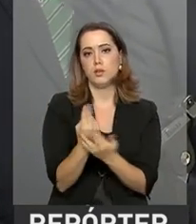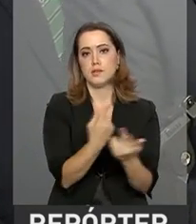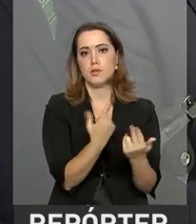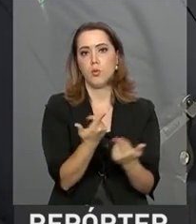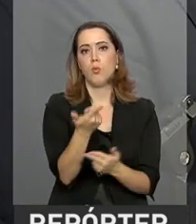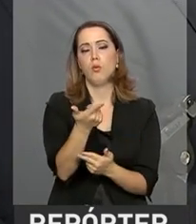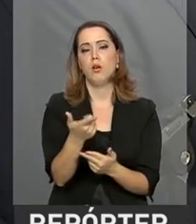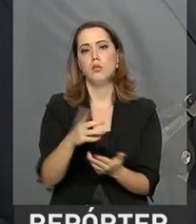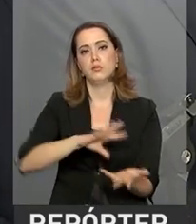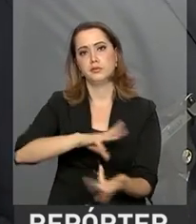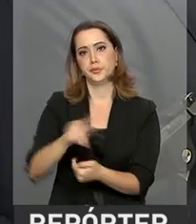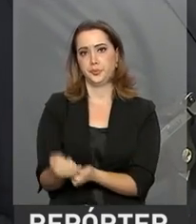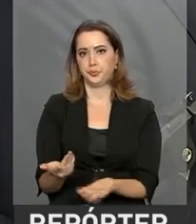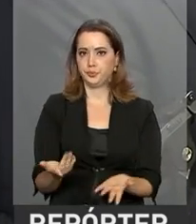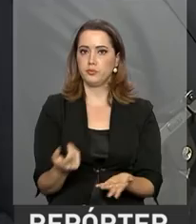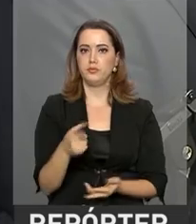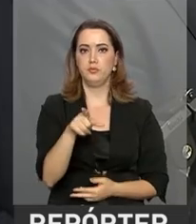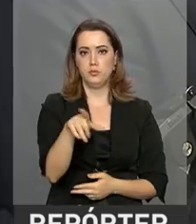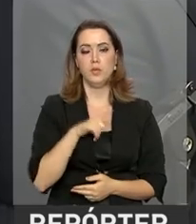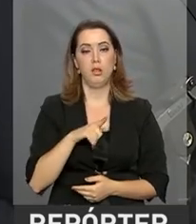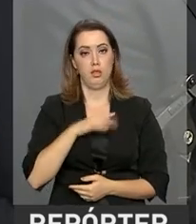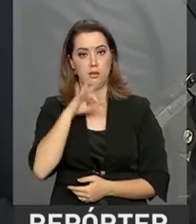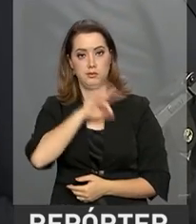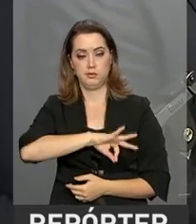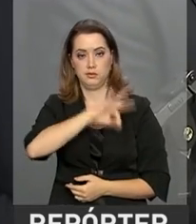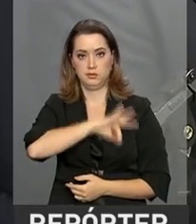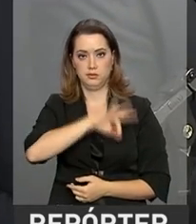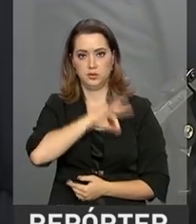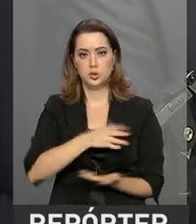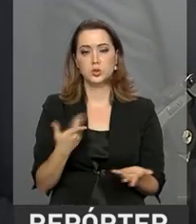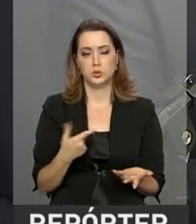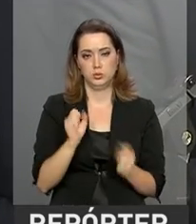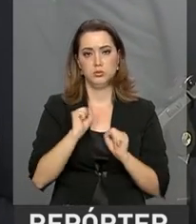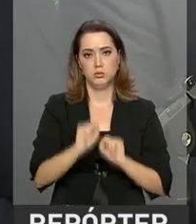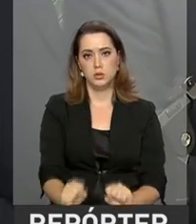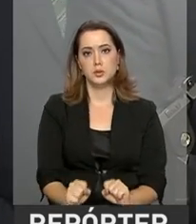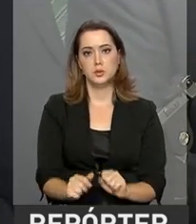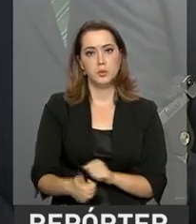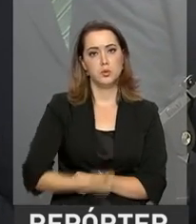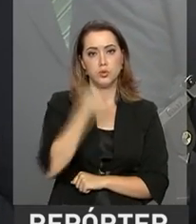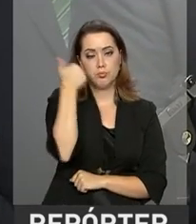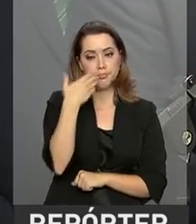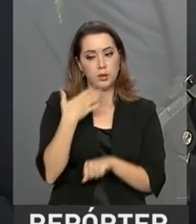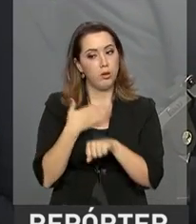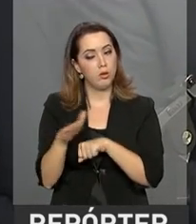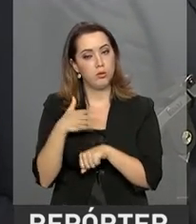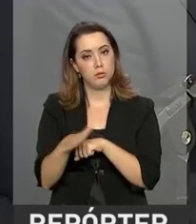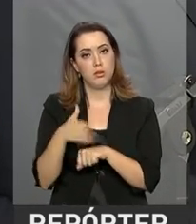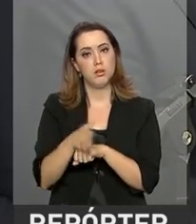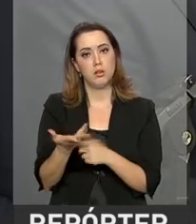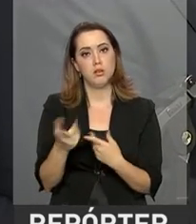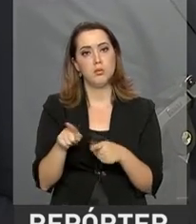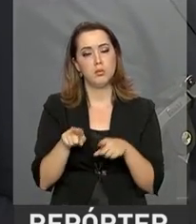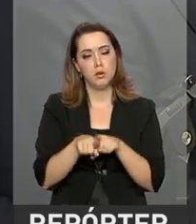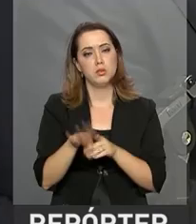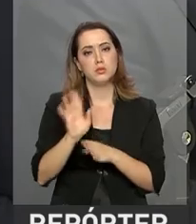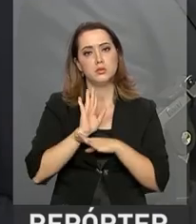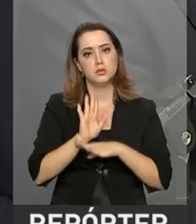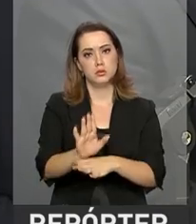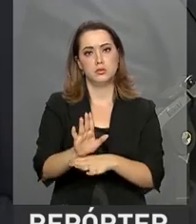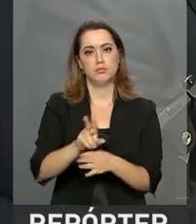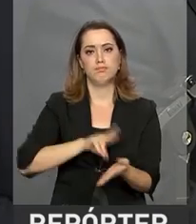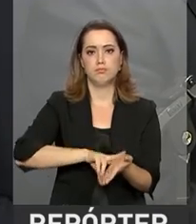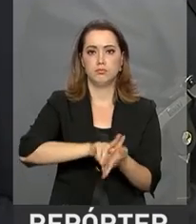tiveram um salário base para poder evidentemente melhor se dedicar tiveram o apoio tiveram